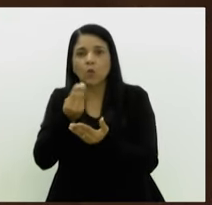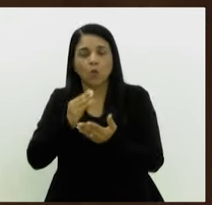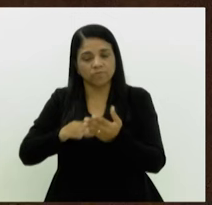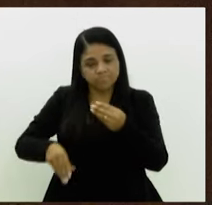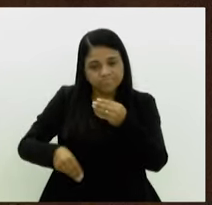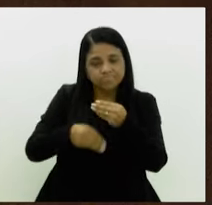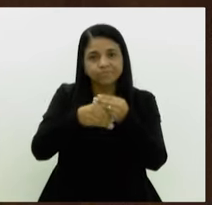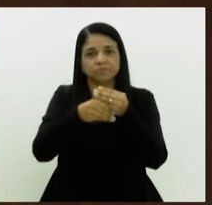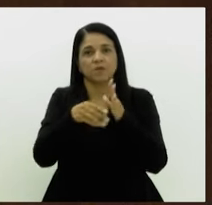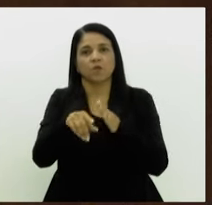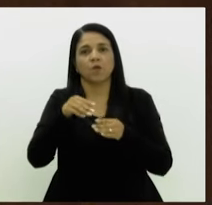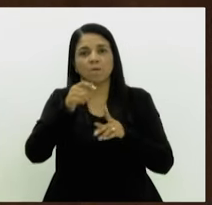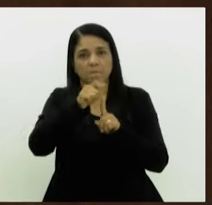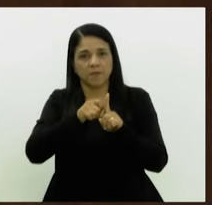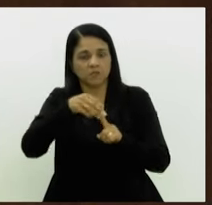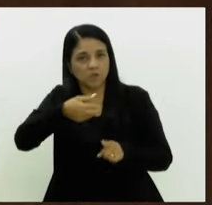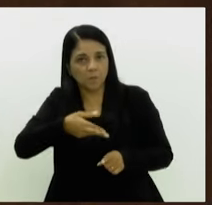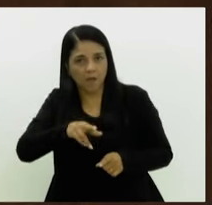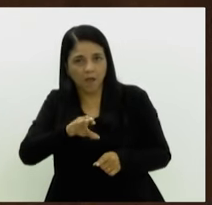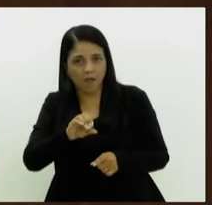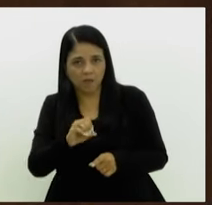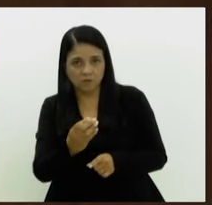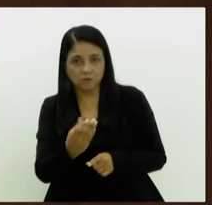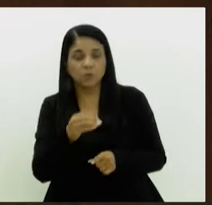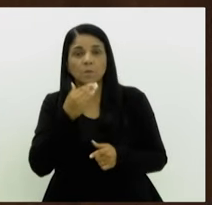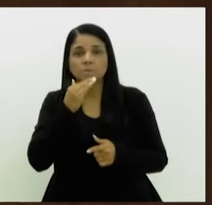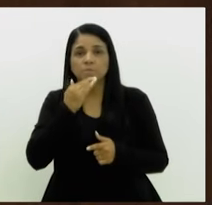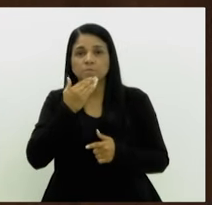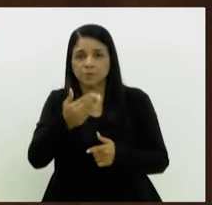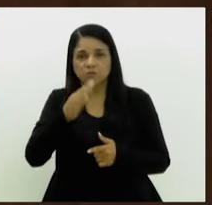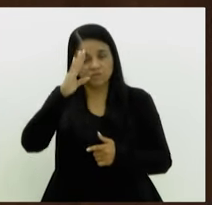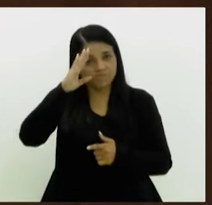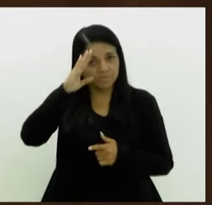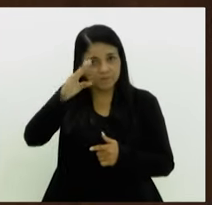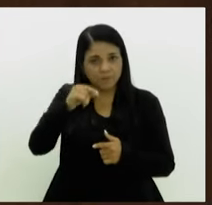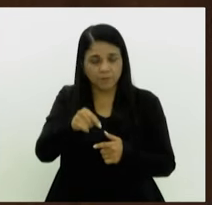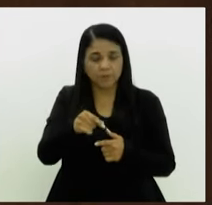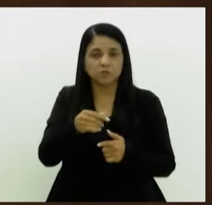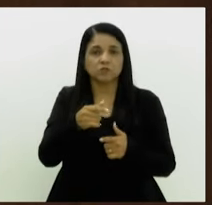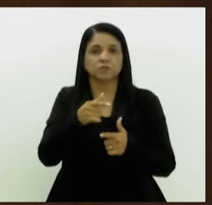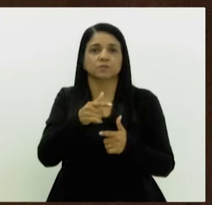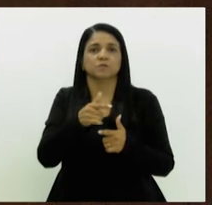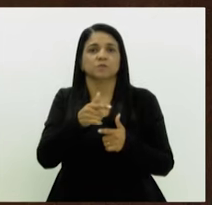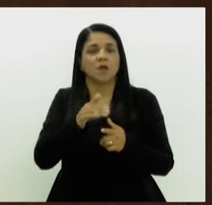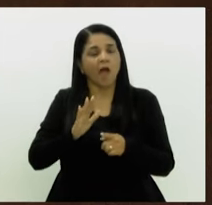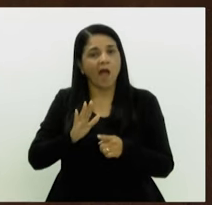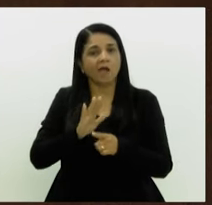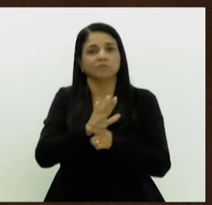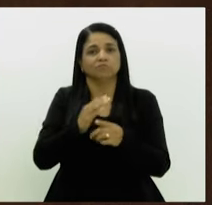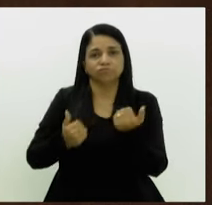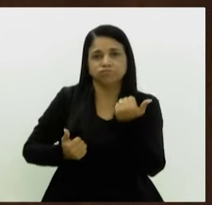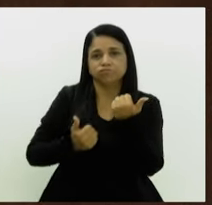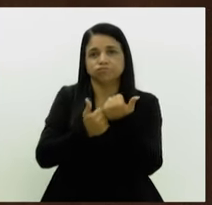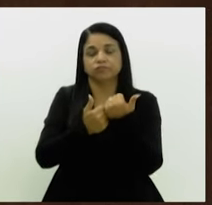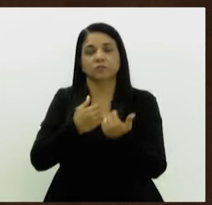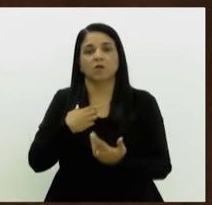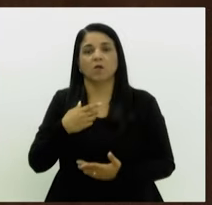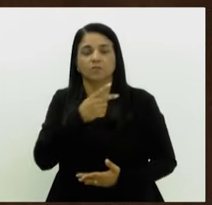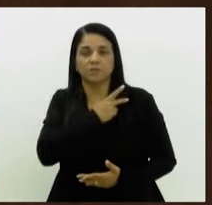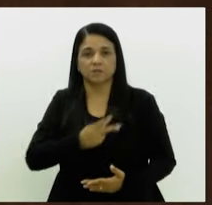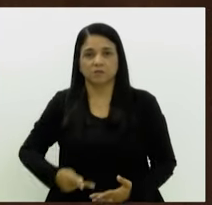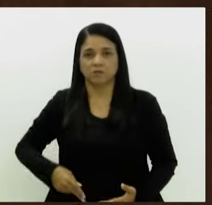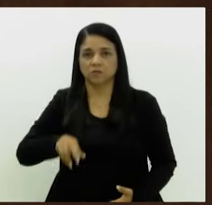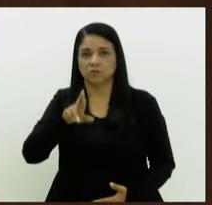março, mas eu queria só pedir prioridade para essa questão e pedir ajuda ao nosso presidente Rodrigo Bacelar para também